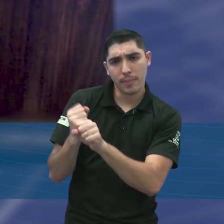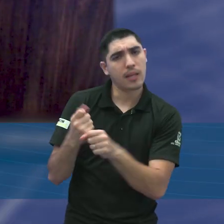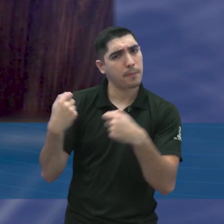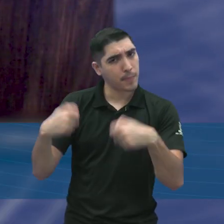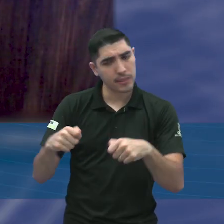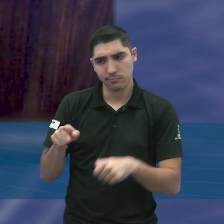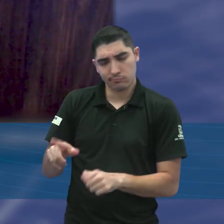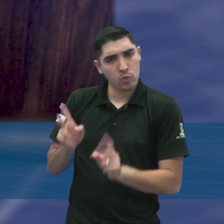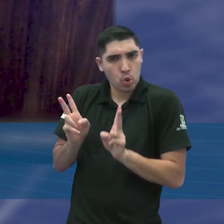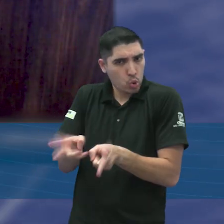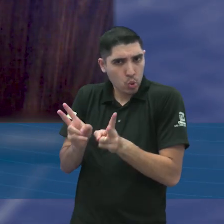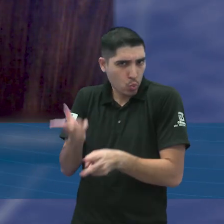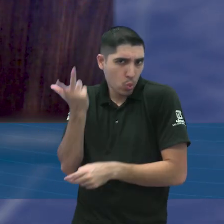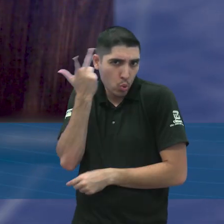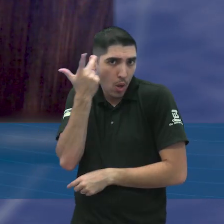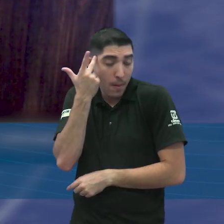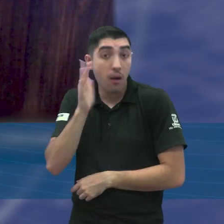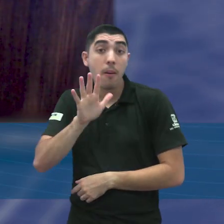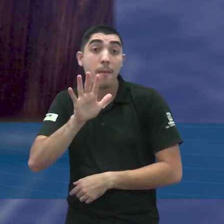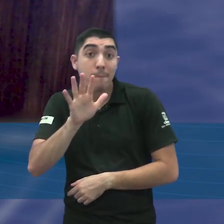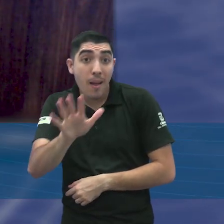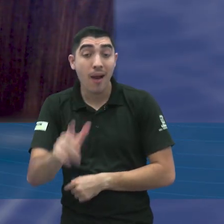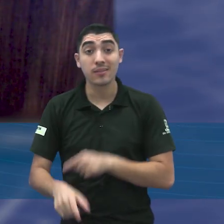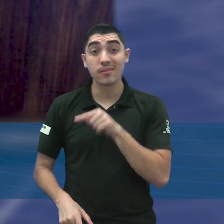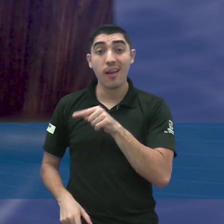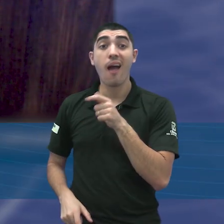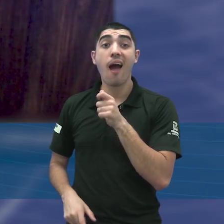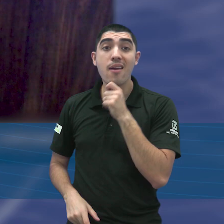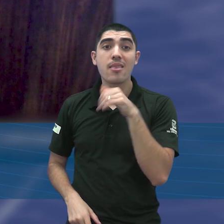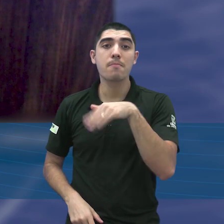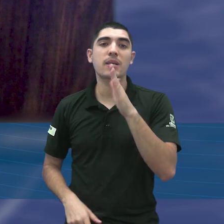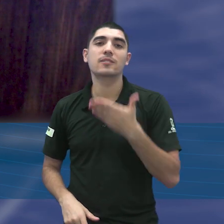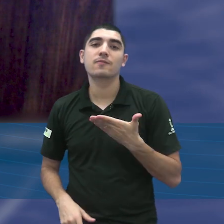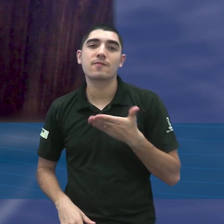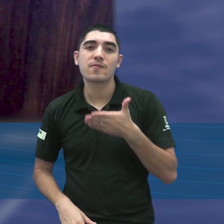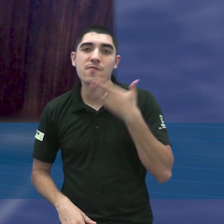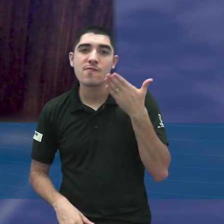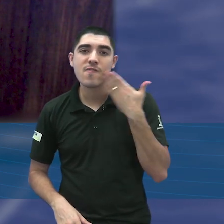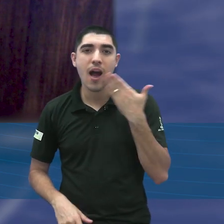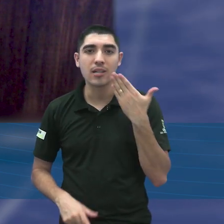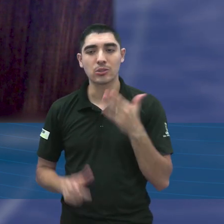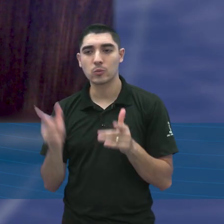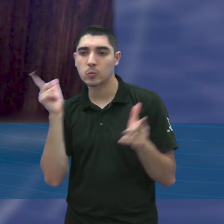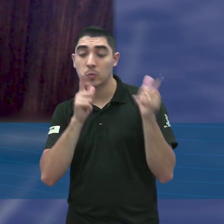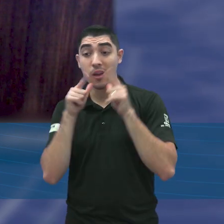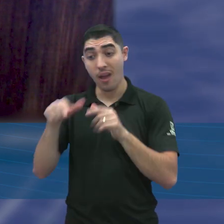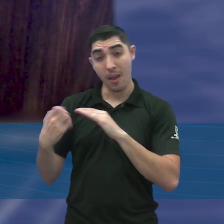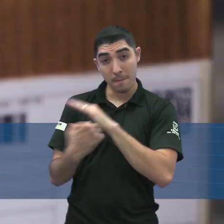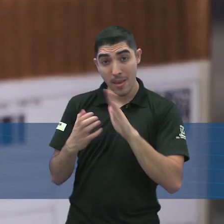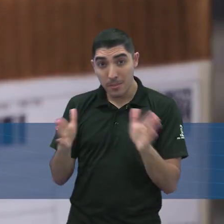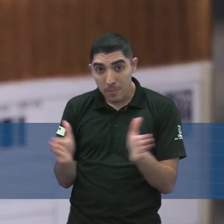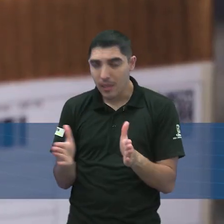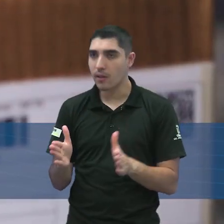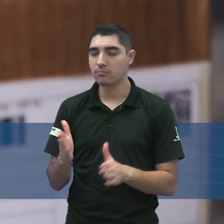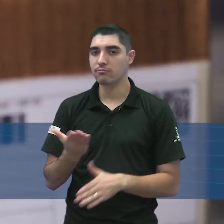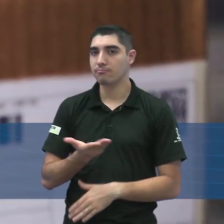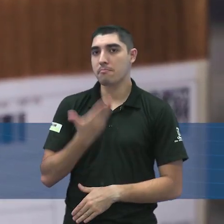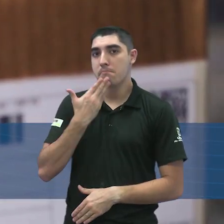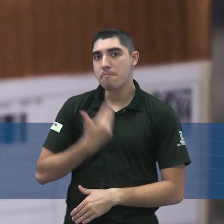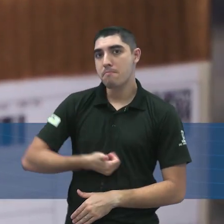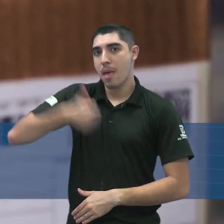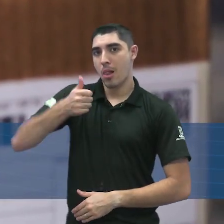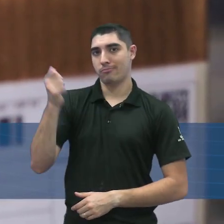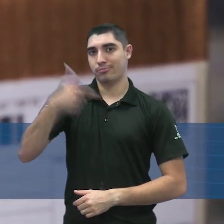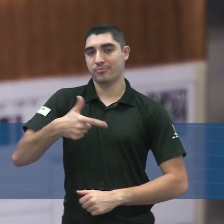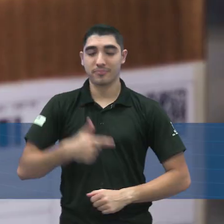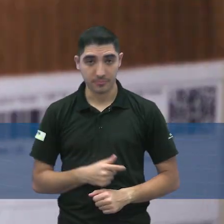que ele tem que fazer, mas atua como um facilitador para o pequeno empreendedor, sim. Entre as